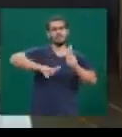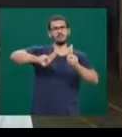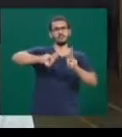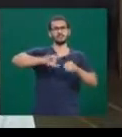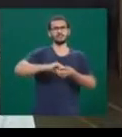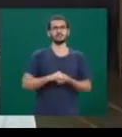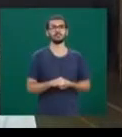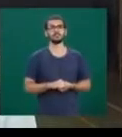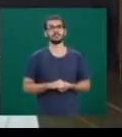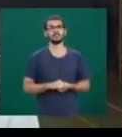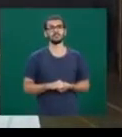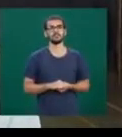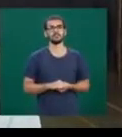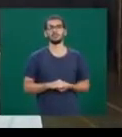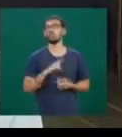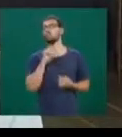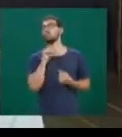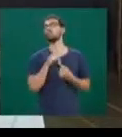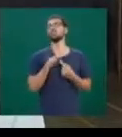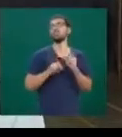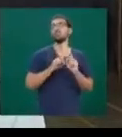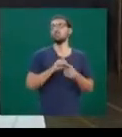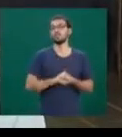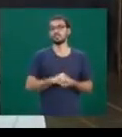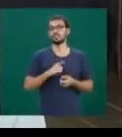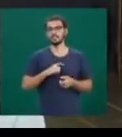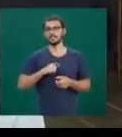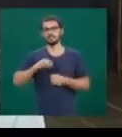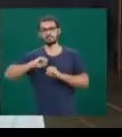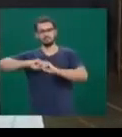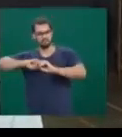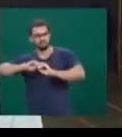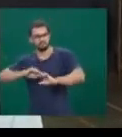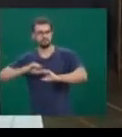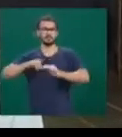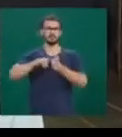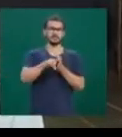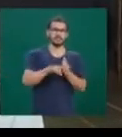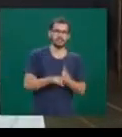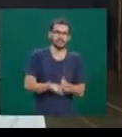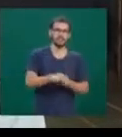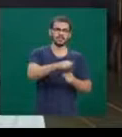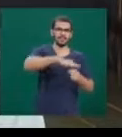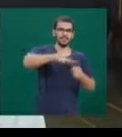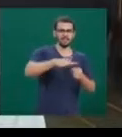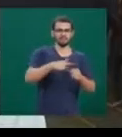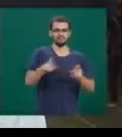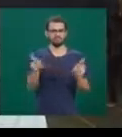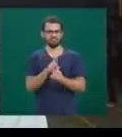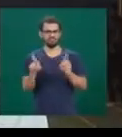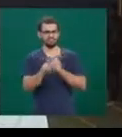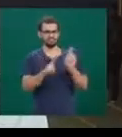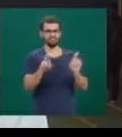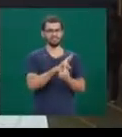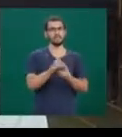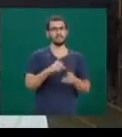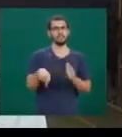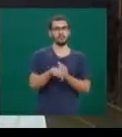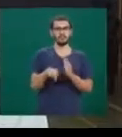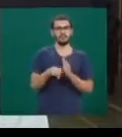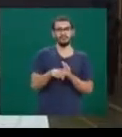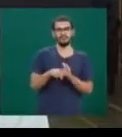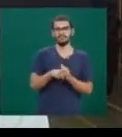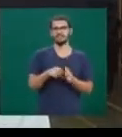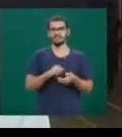O principal objetivo é fazer a relação entre ensino, pesquisa e extensão, são as atividades que o grupo já desenvolve, né?